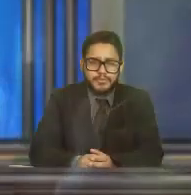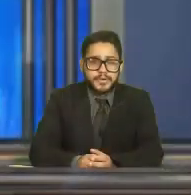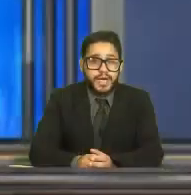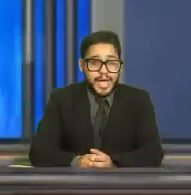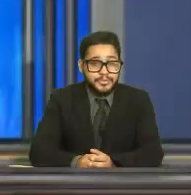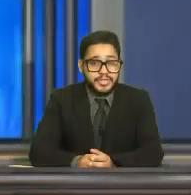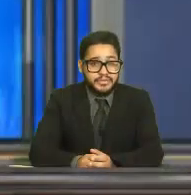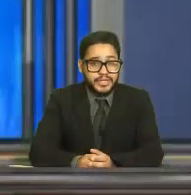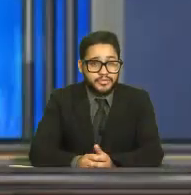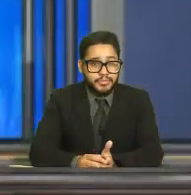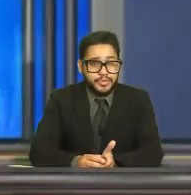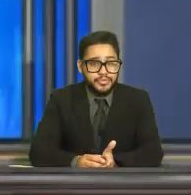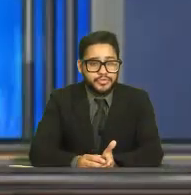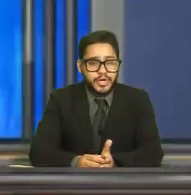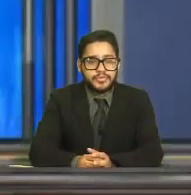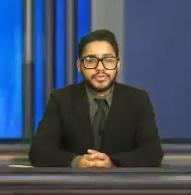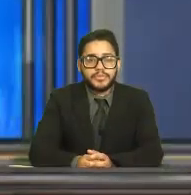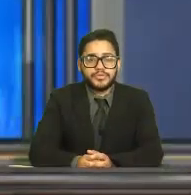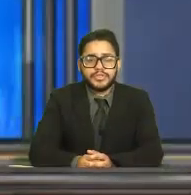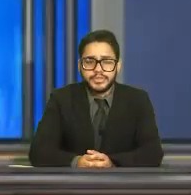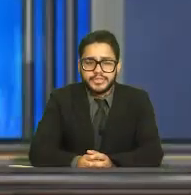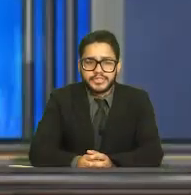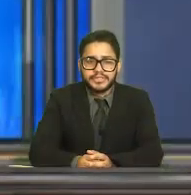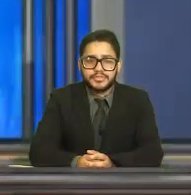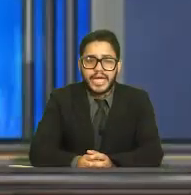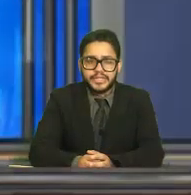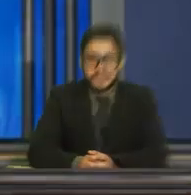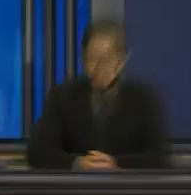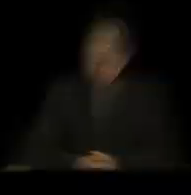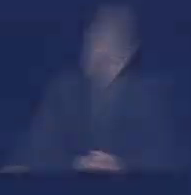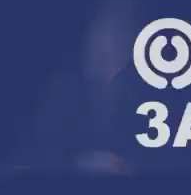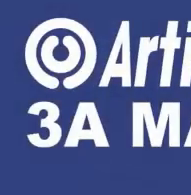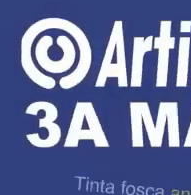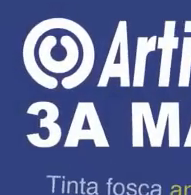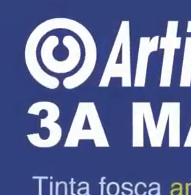Vamos para um rápido intervalo com apoio cultural e voltamos com as notícias nacionais